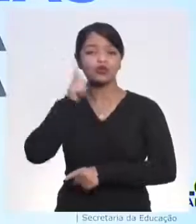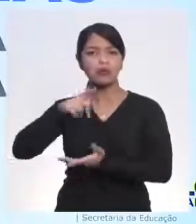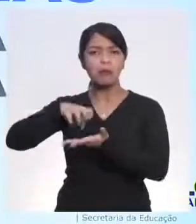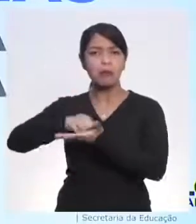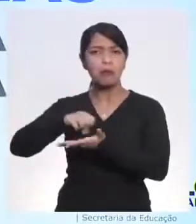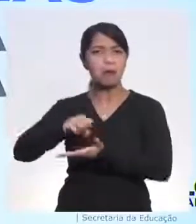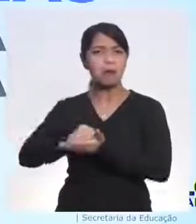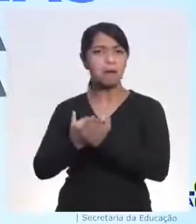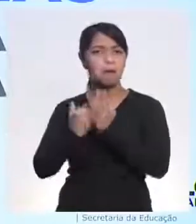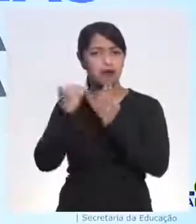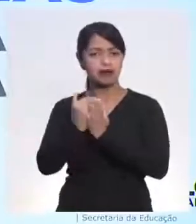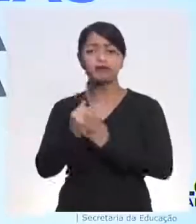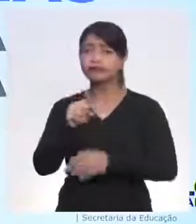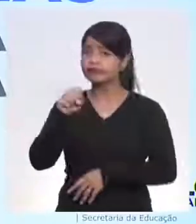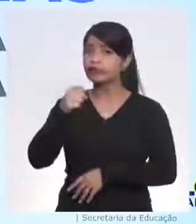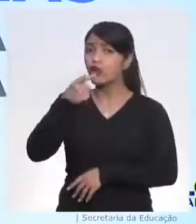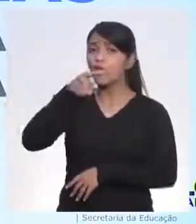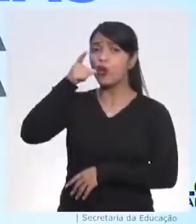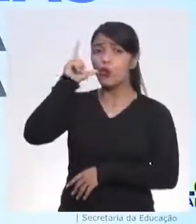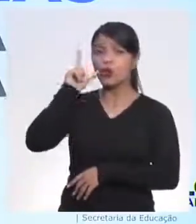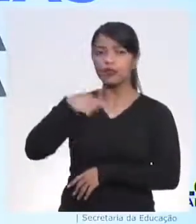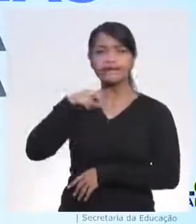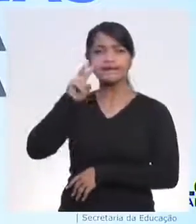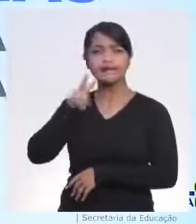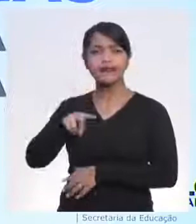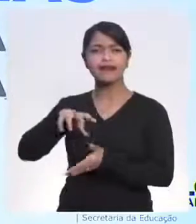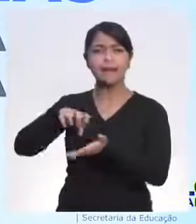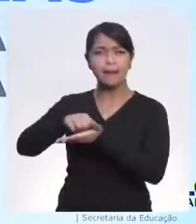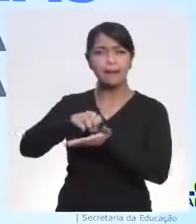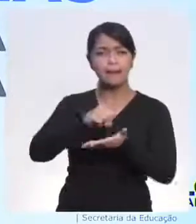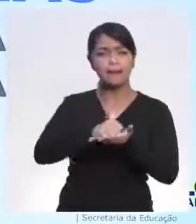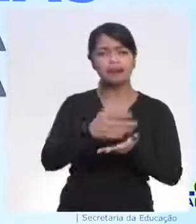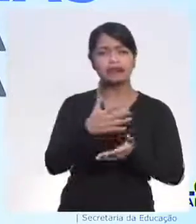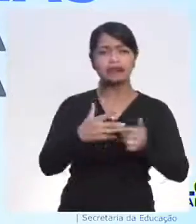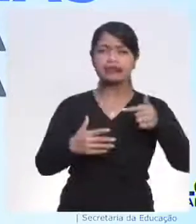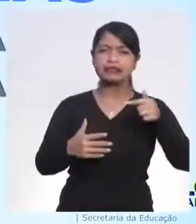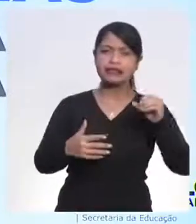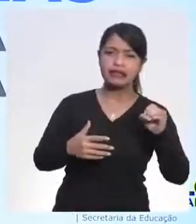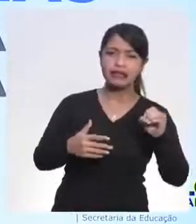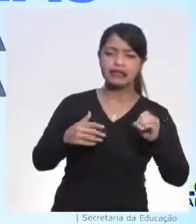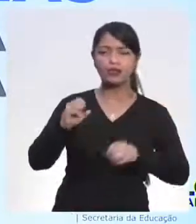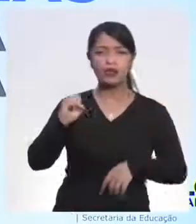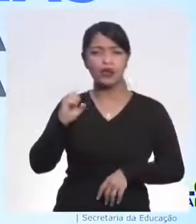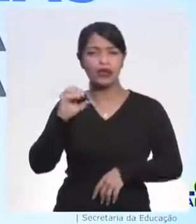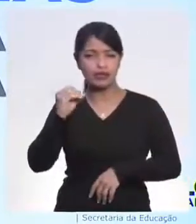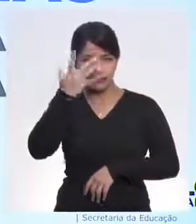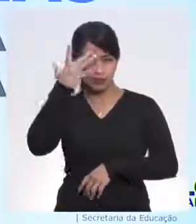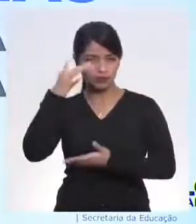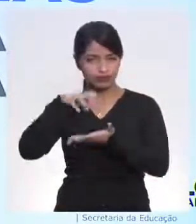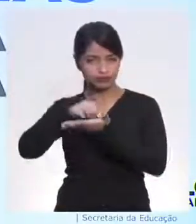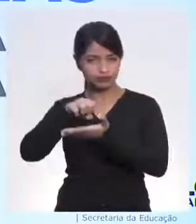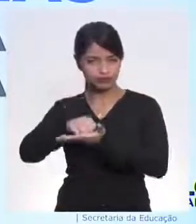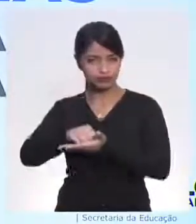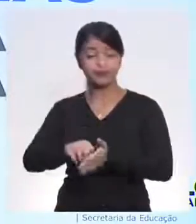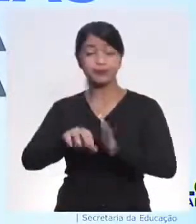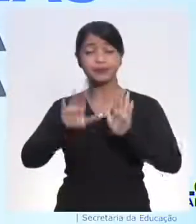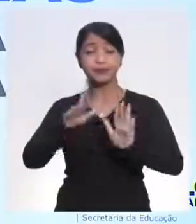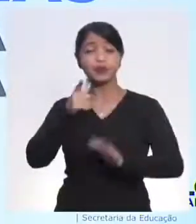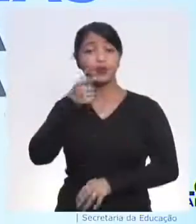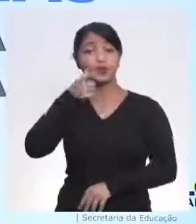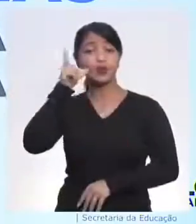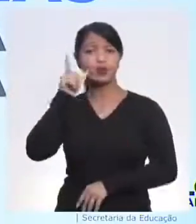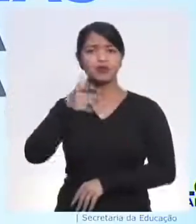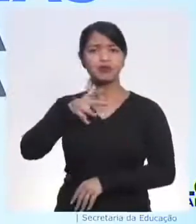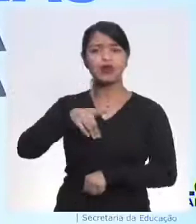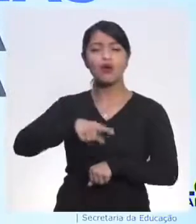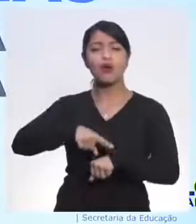comentado que foram em torno de 70 inscritos. Já tinha até me surpreendido. Isso, 70, 80, né? alguma coisa assim. Ontem, por volta das 8 da noite,